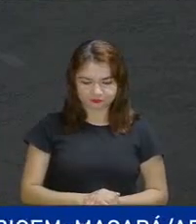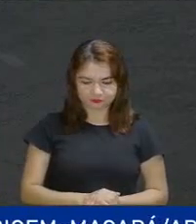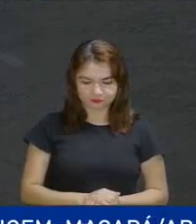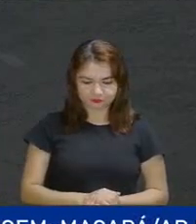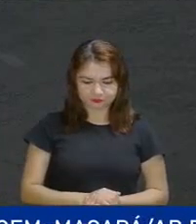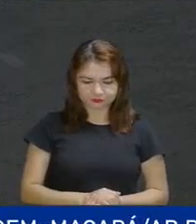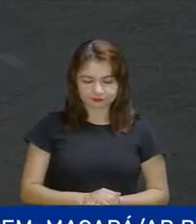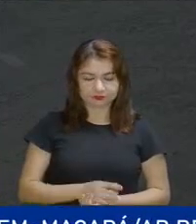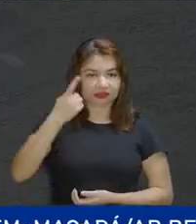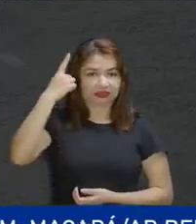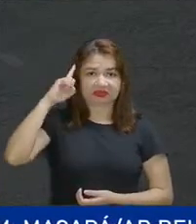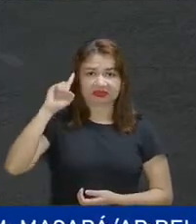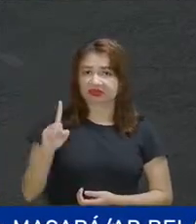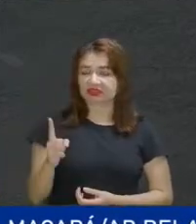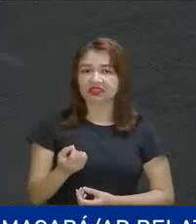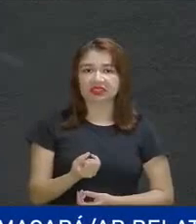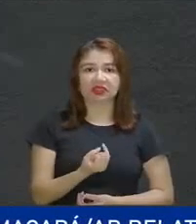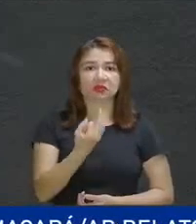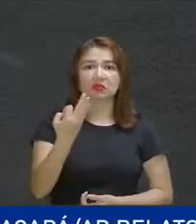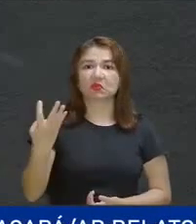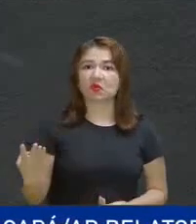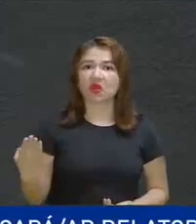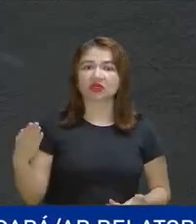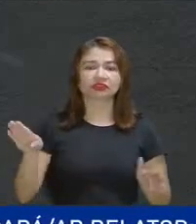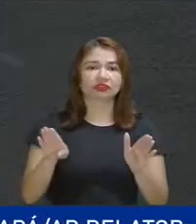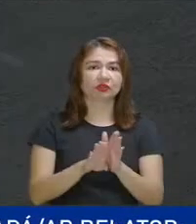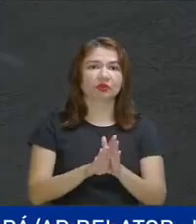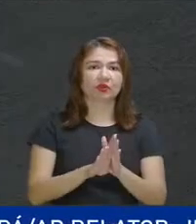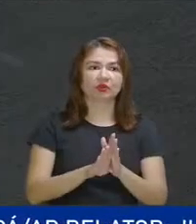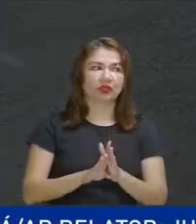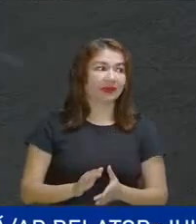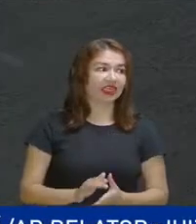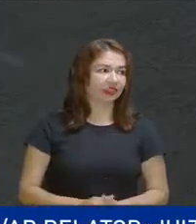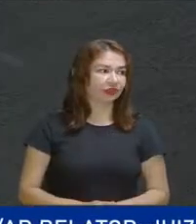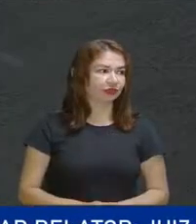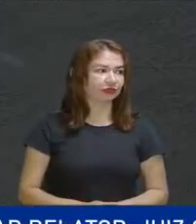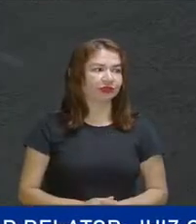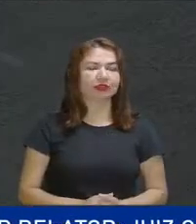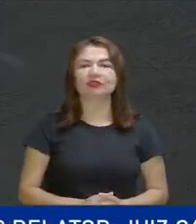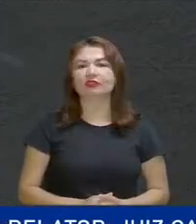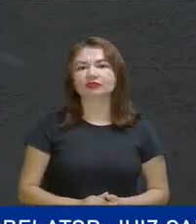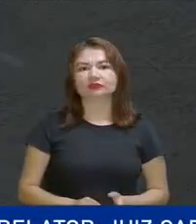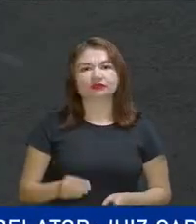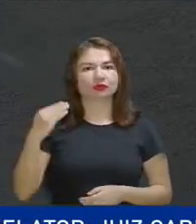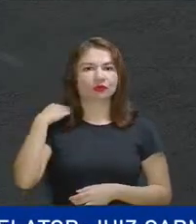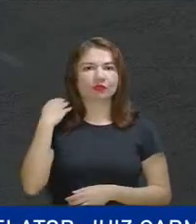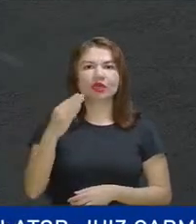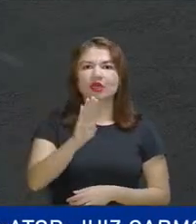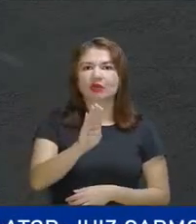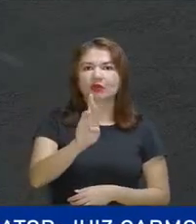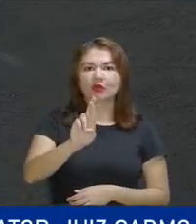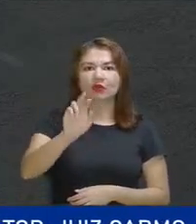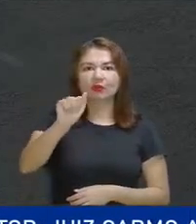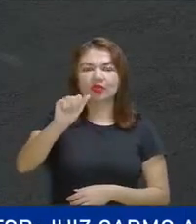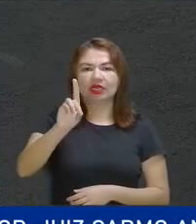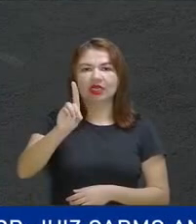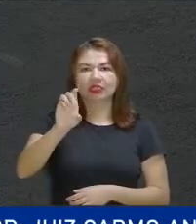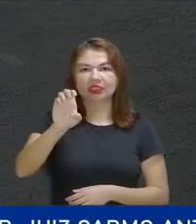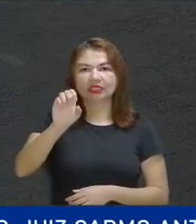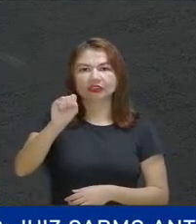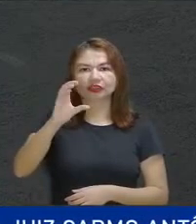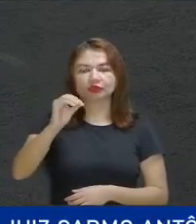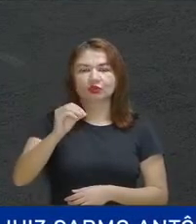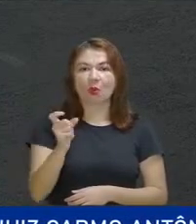Deu não sei quantos mil para a Jardane quando a Jardane chegou no banco. Aqui no Bradesco, o homem disse que dinheiro era esse que a Jardane tinha. Ela contou mentira dizendo que era um